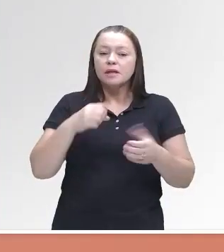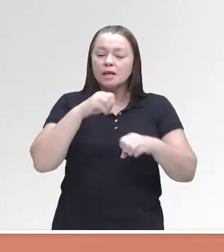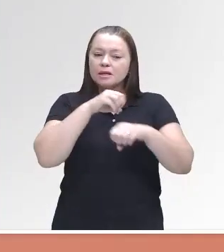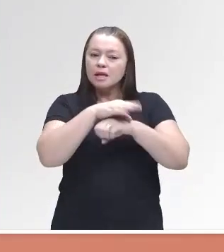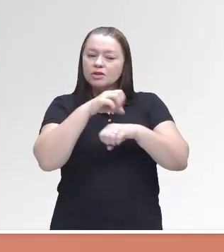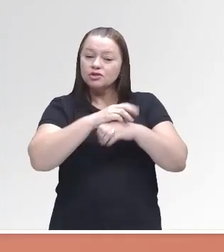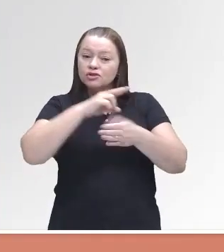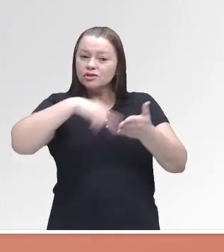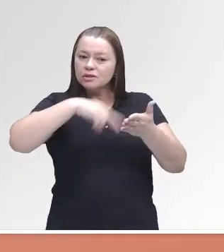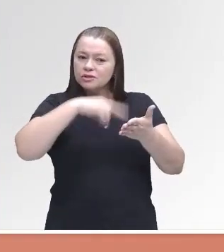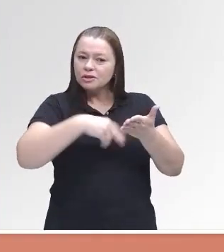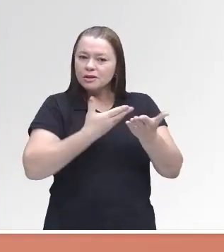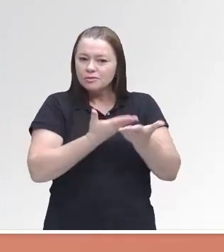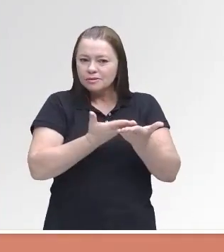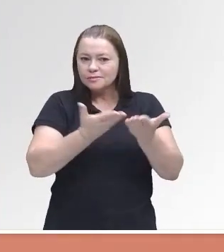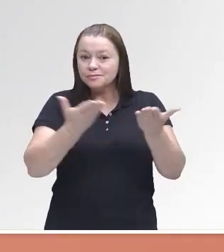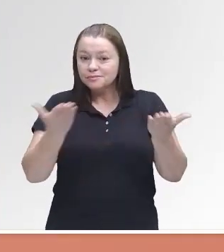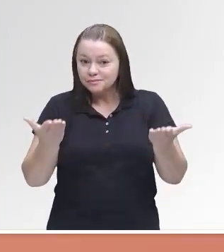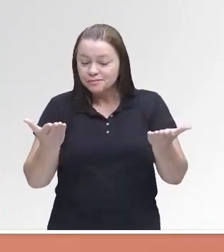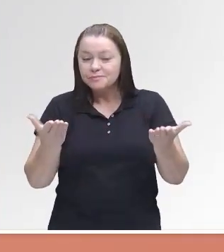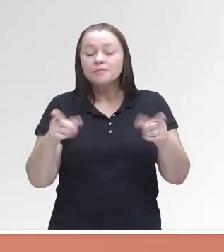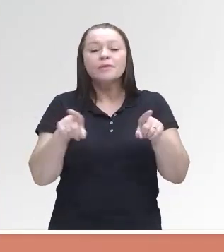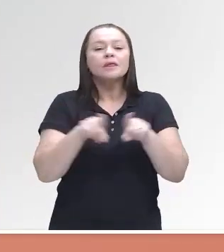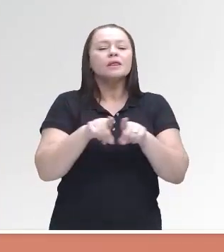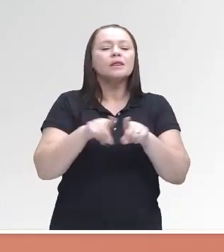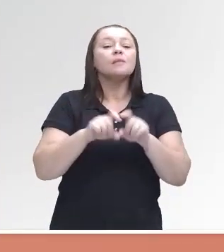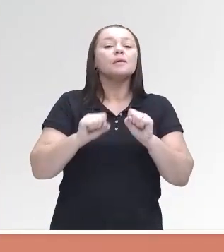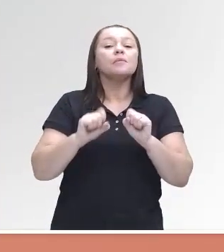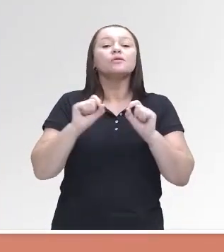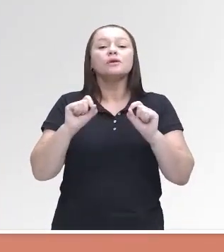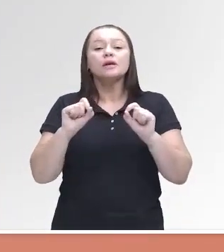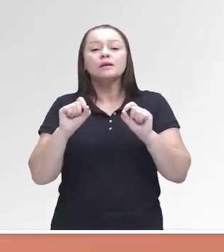leitura que eu acabei de dar para vocês, o que vocês podem fazer?